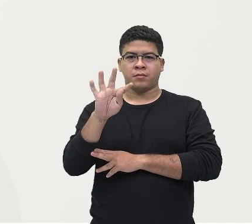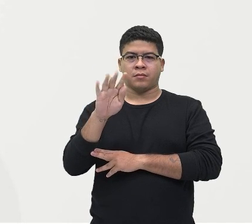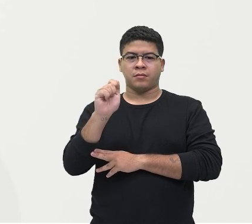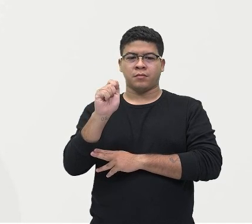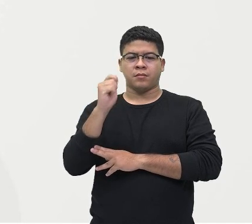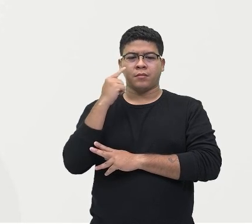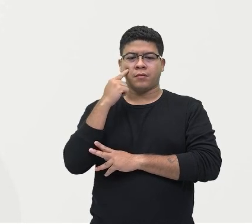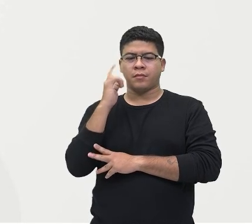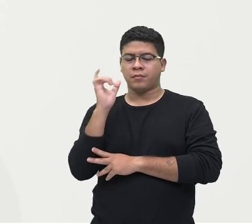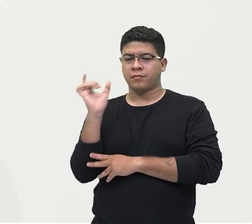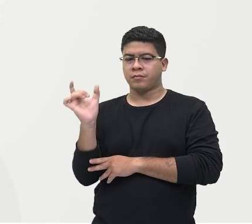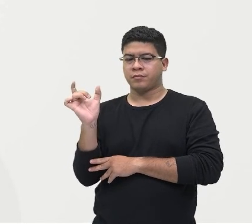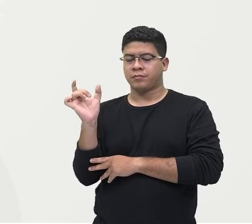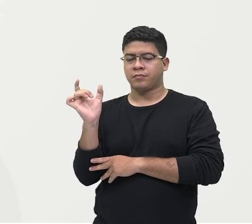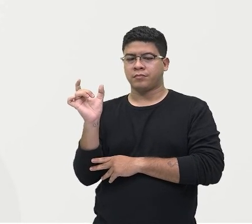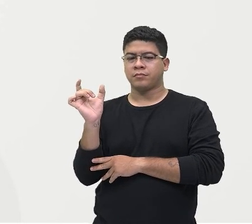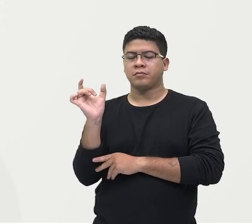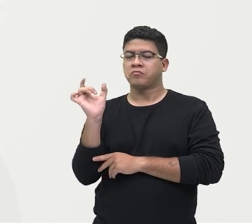automóveis?